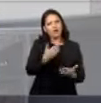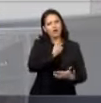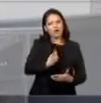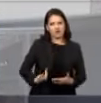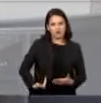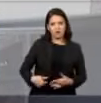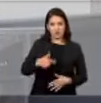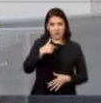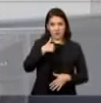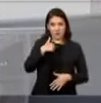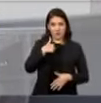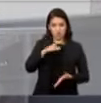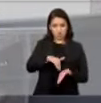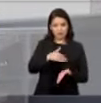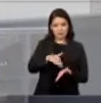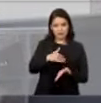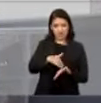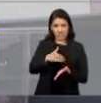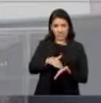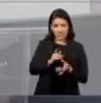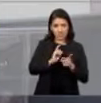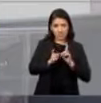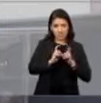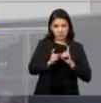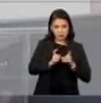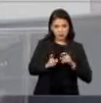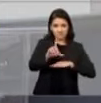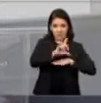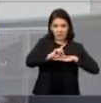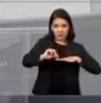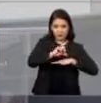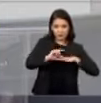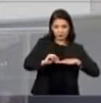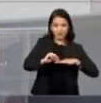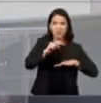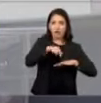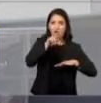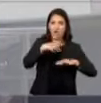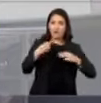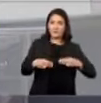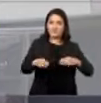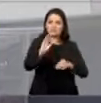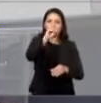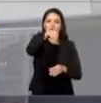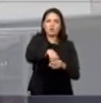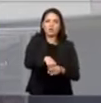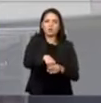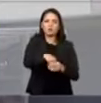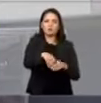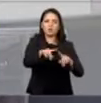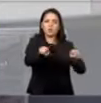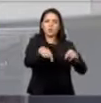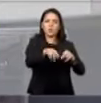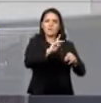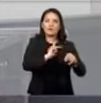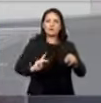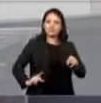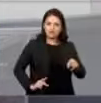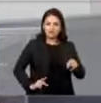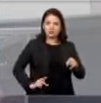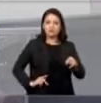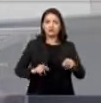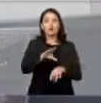o secretário-executivo da Casa Civil da Presidência da República, que é um ministério que funciona dentro da Presidência da República. É o ministério que coordena